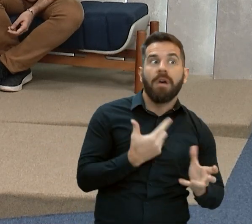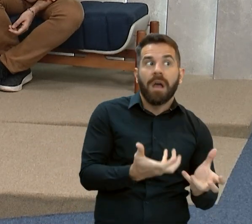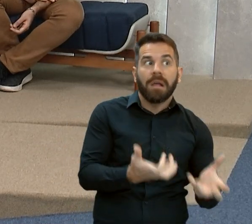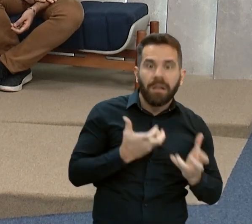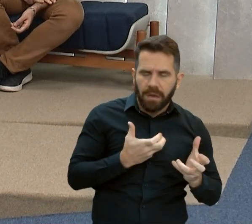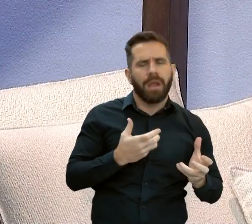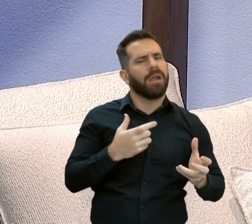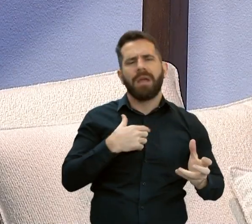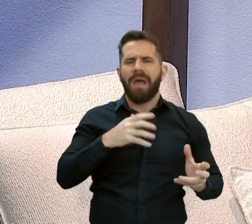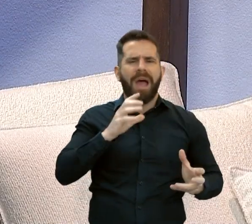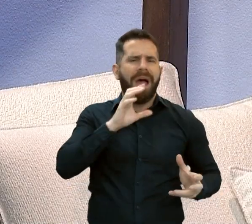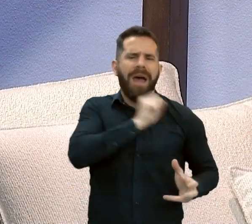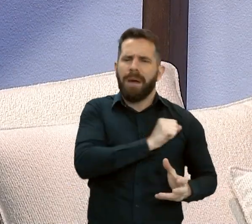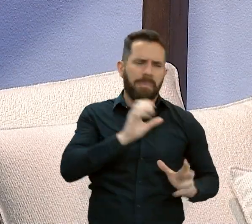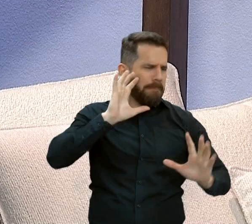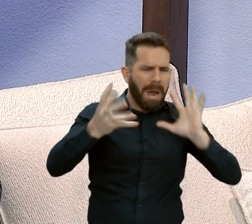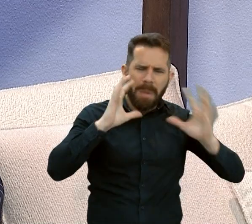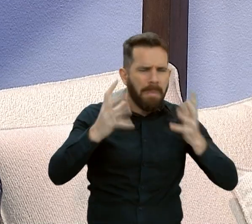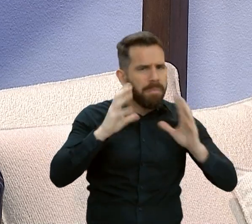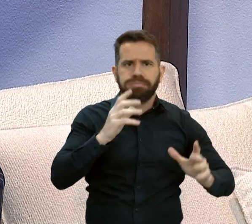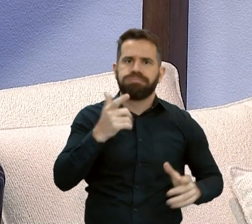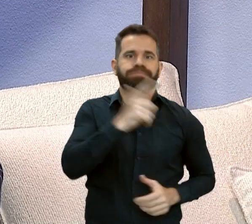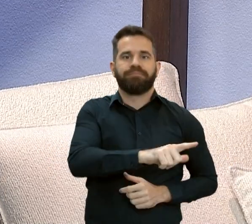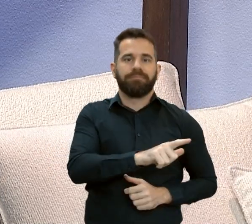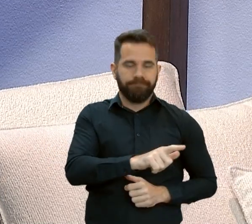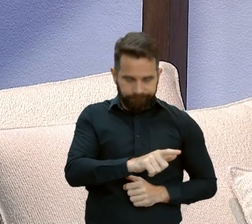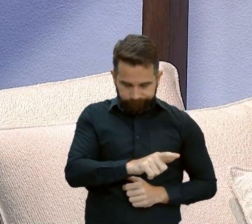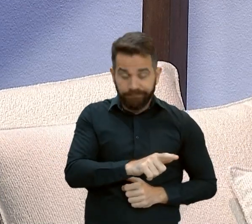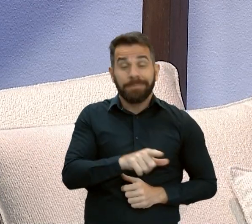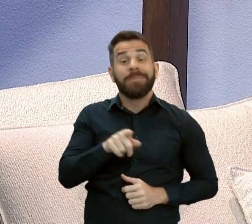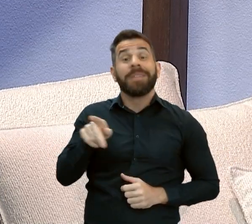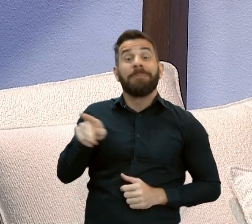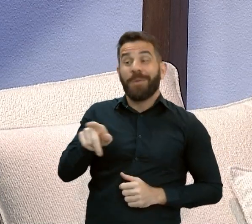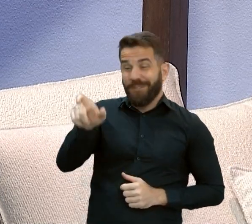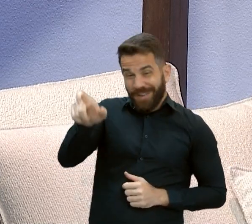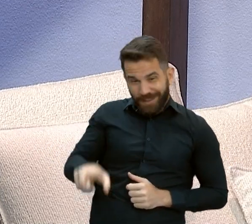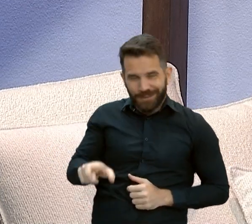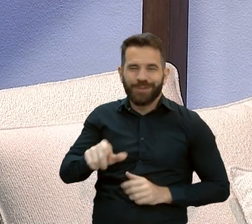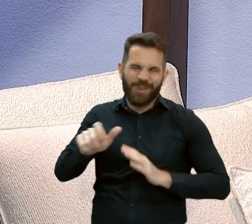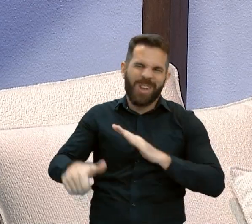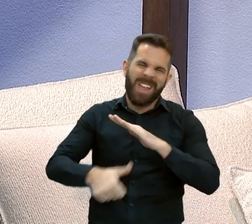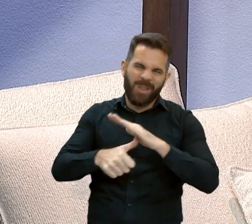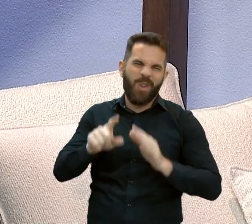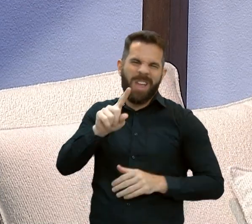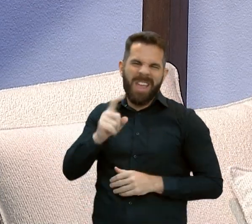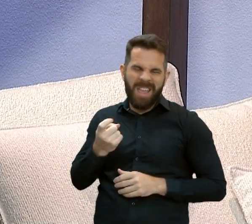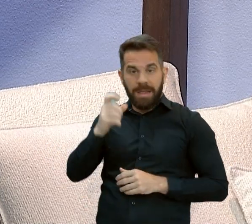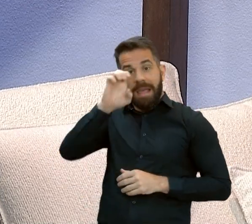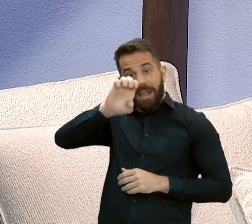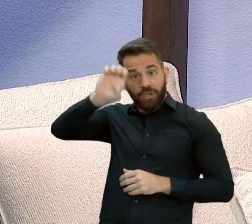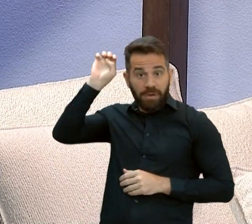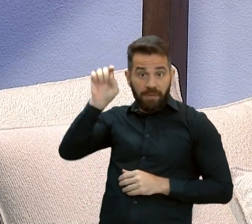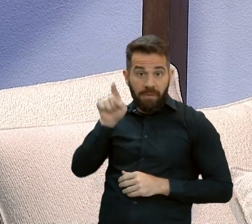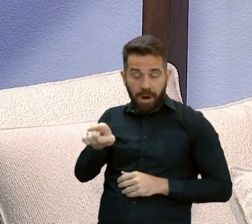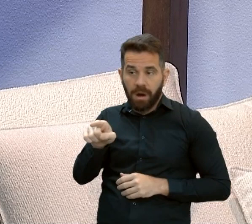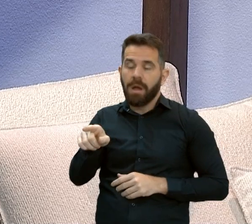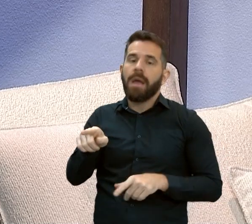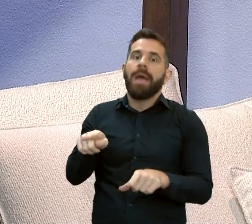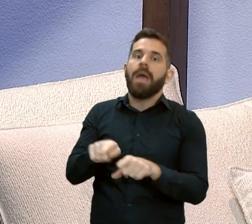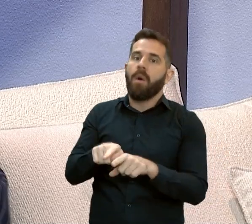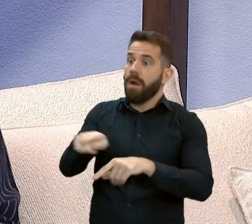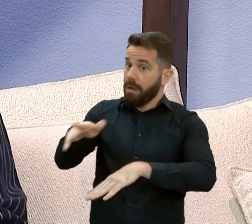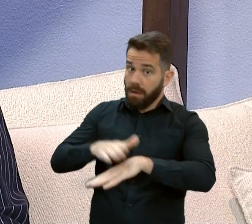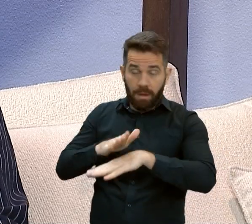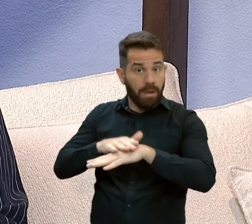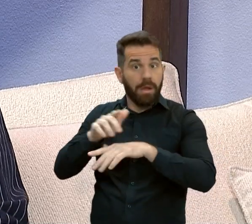que, para mim, tem dois tipos de pessoas. O que espera acontecer, as pessoas que esperam acontecer, e o que faz